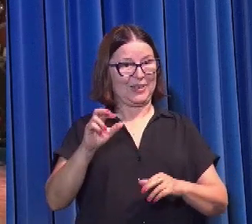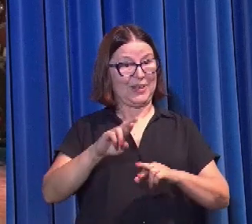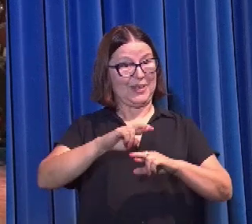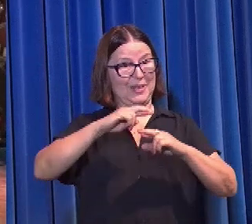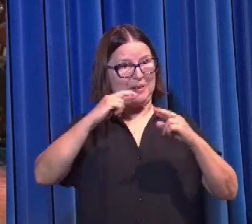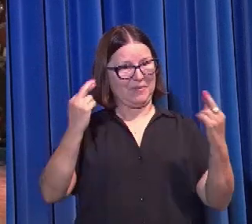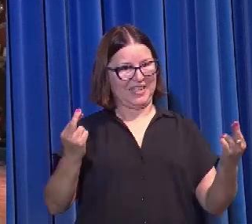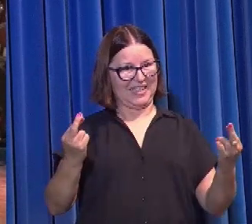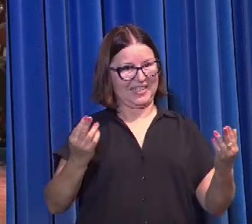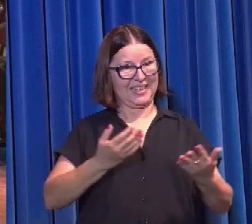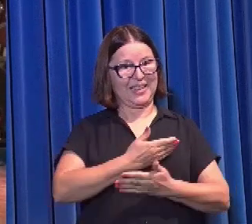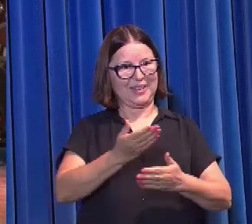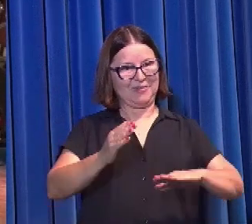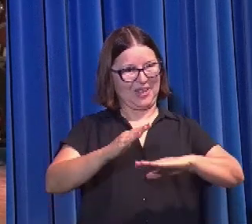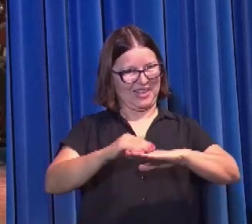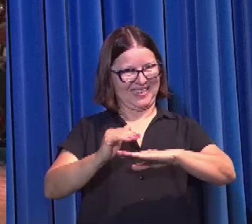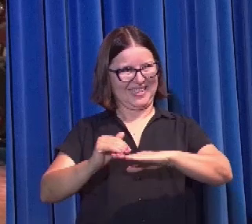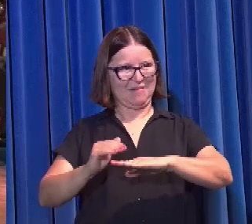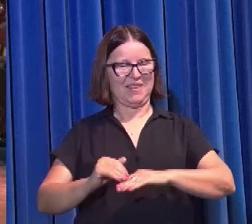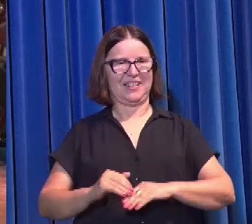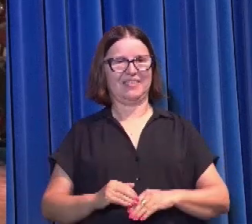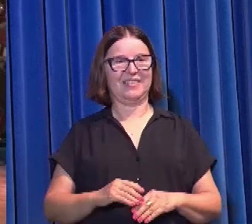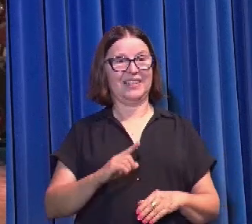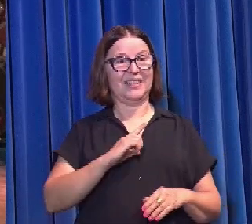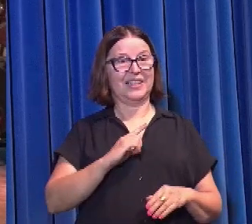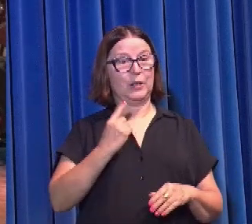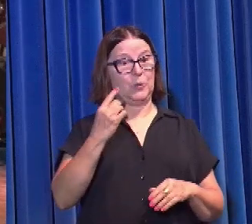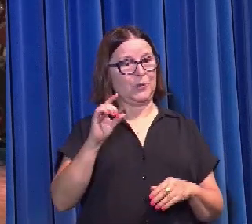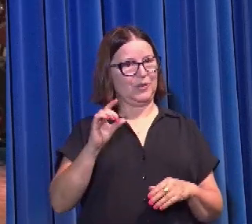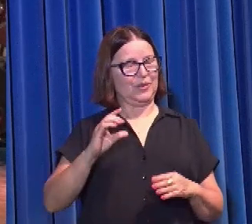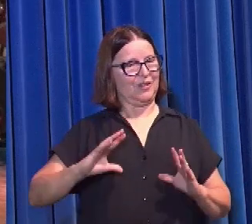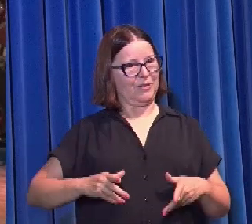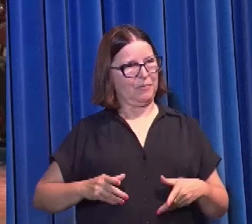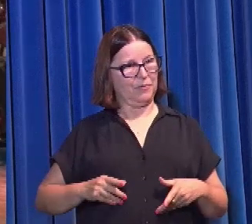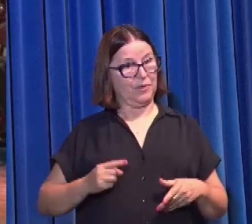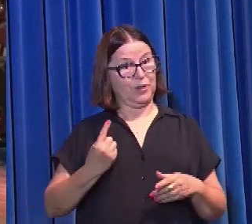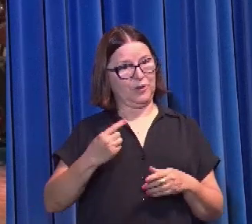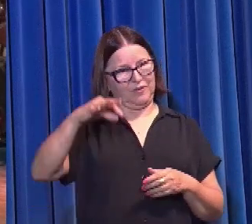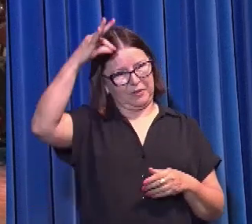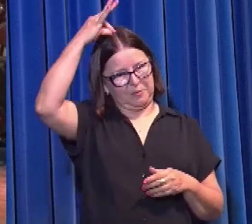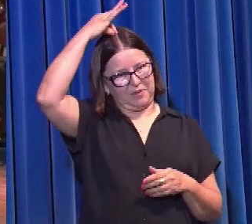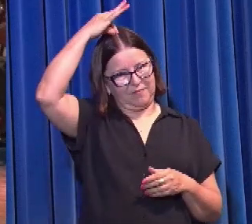vossa vocação. Há um só corpo e um espírito,